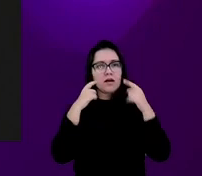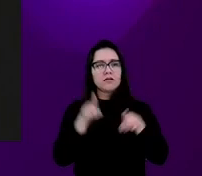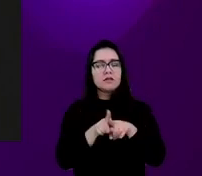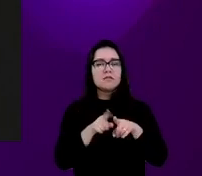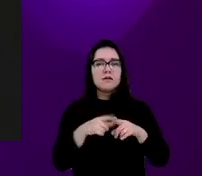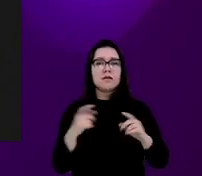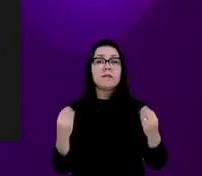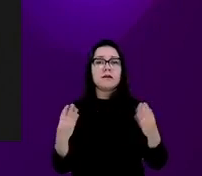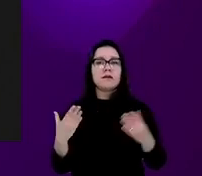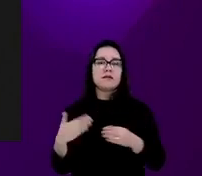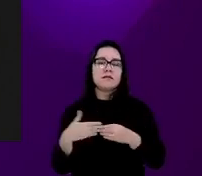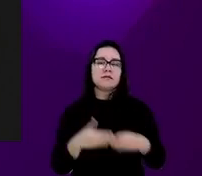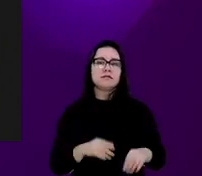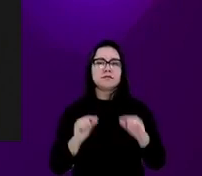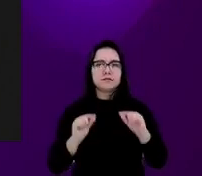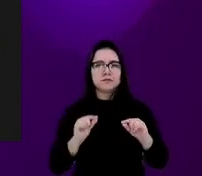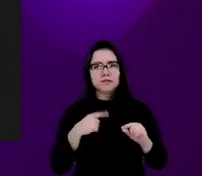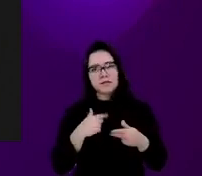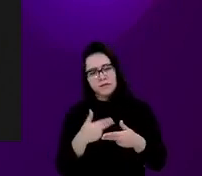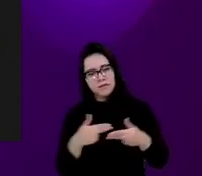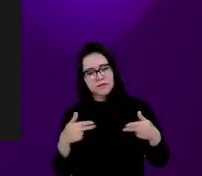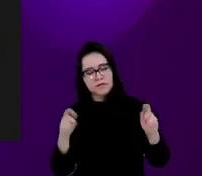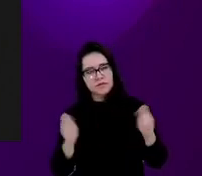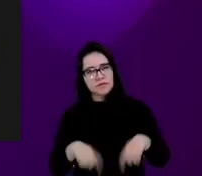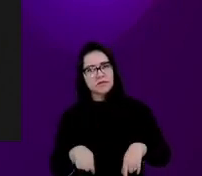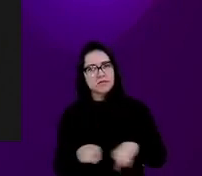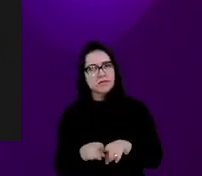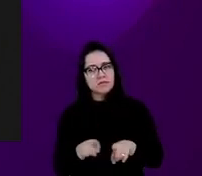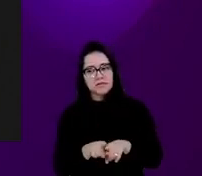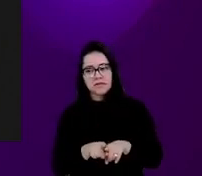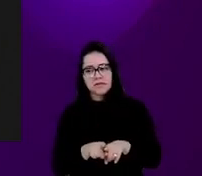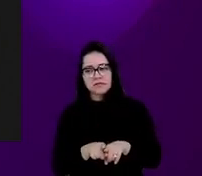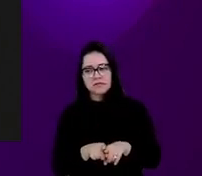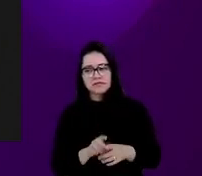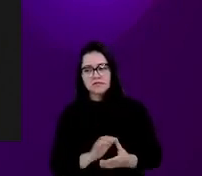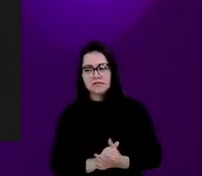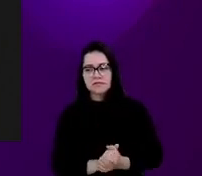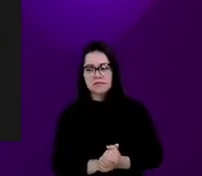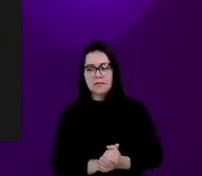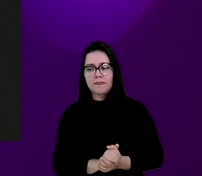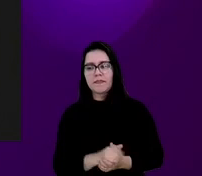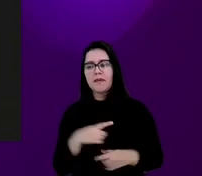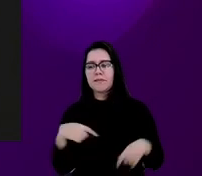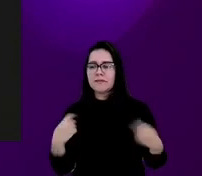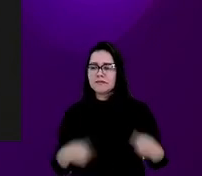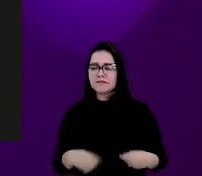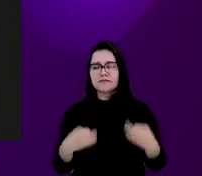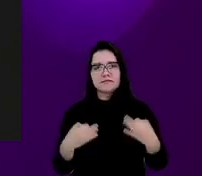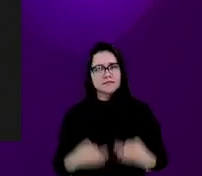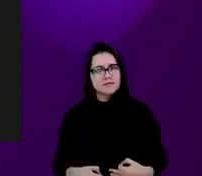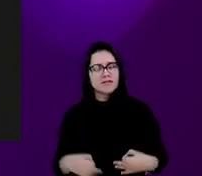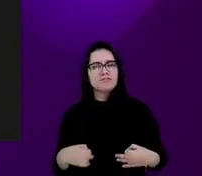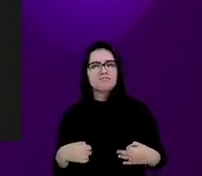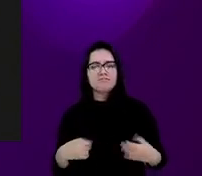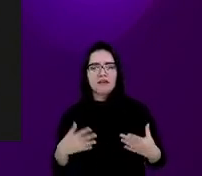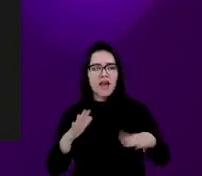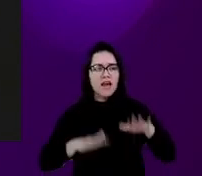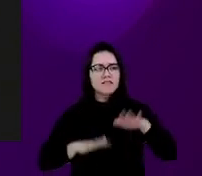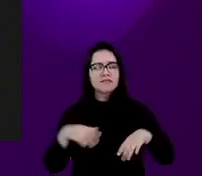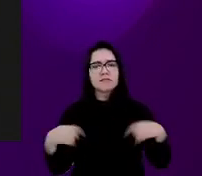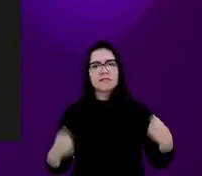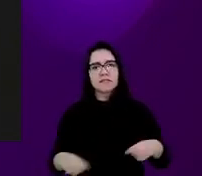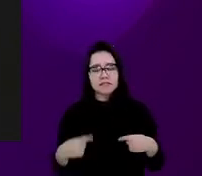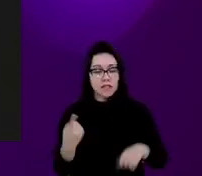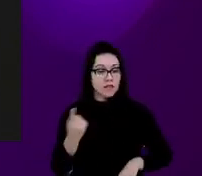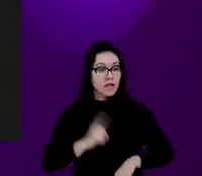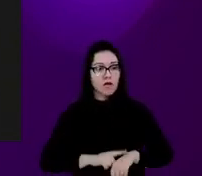trazer coisas e a indústria depois vinha atrás. Então não tem jeito, às vezes a gente tem que improvisar algumas coisas, e o